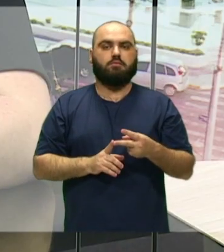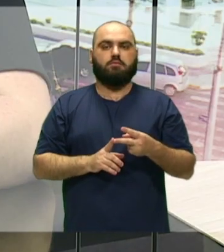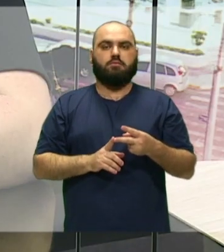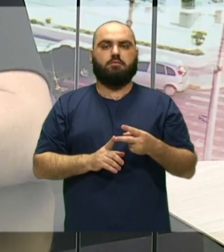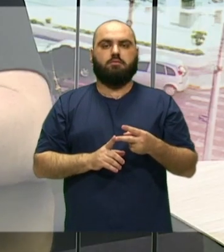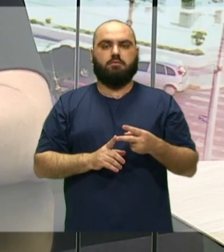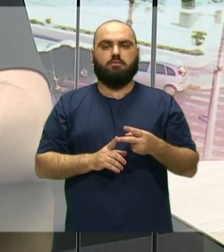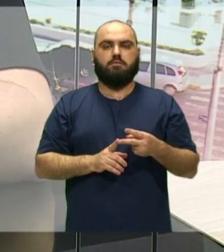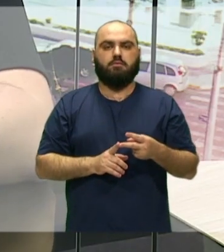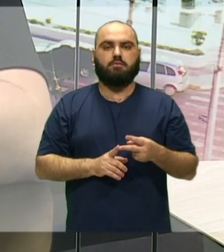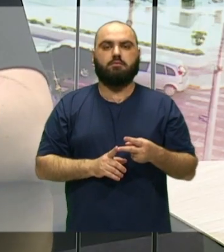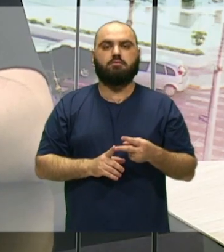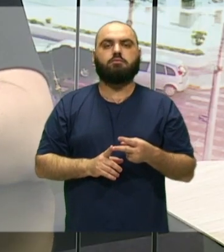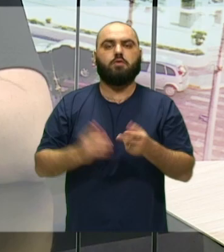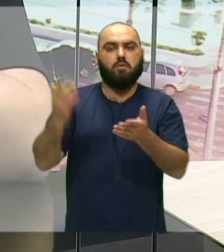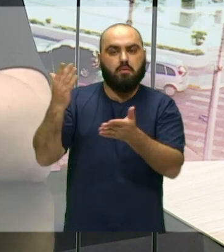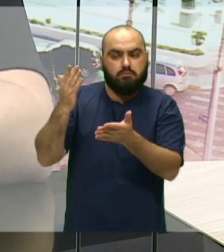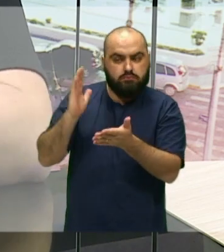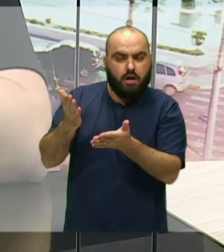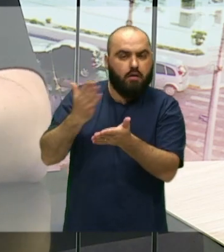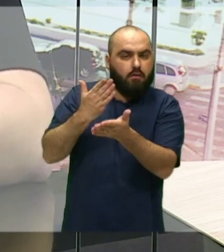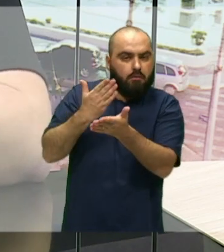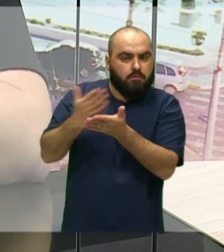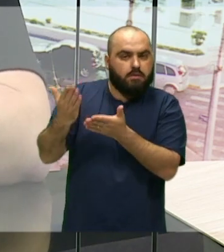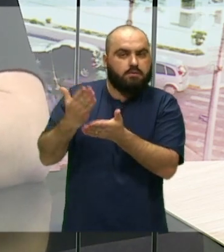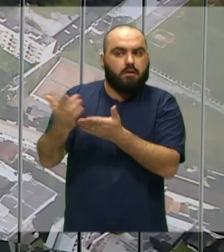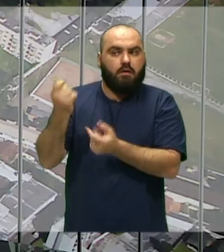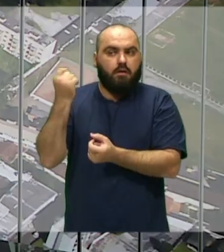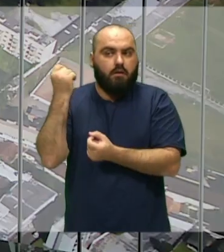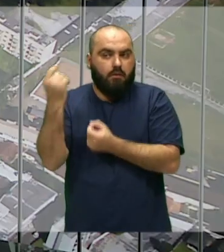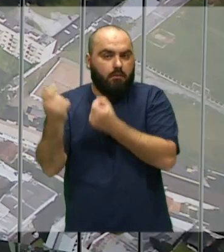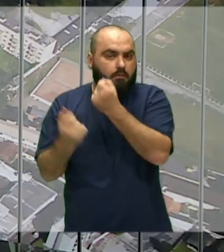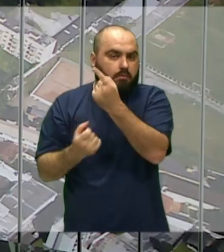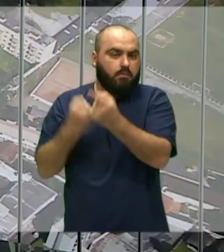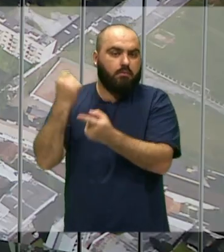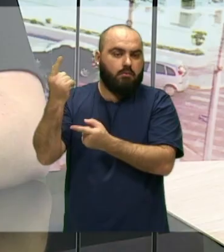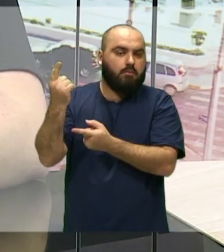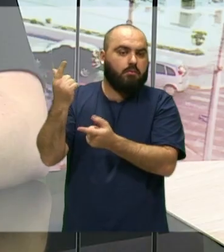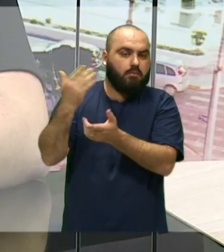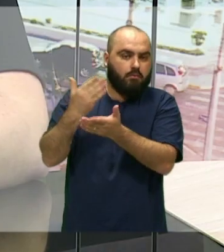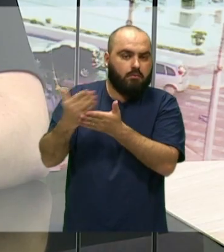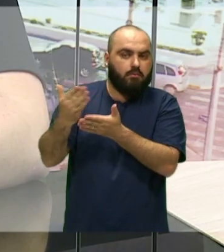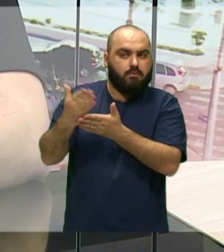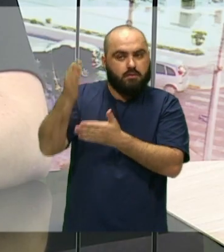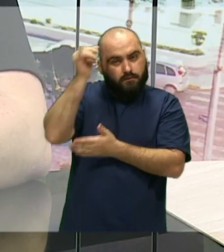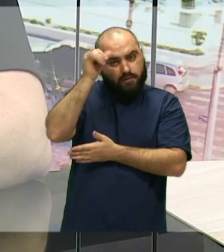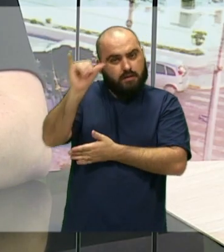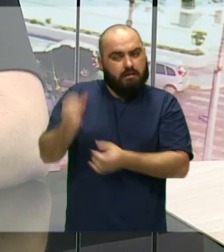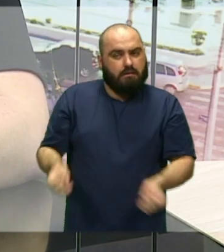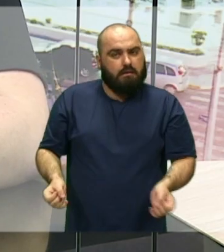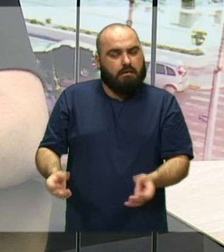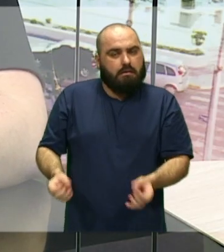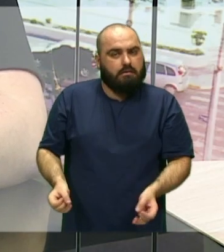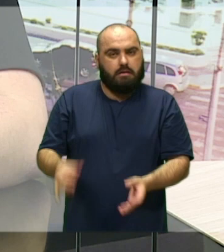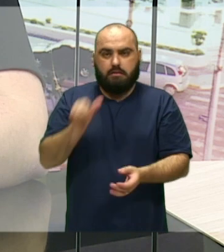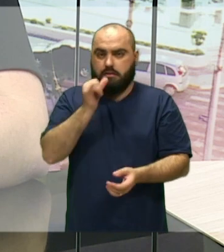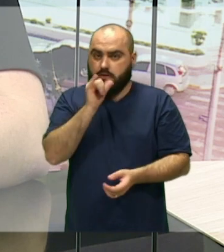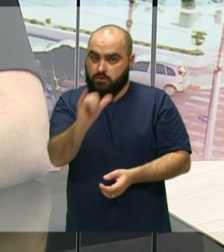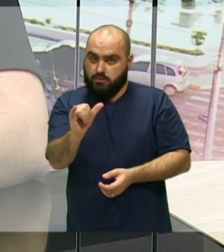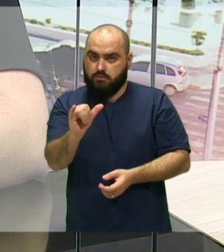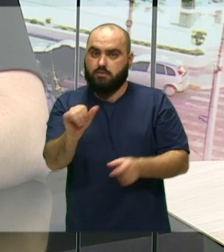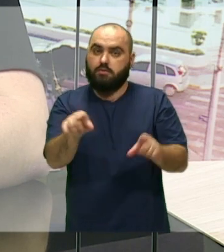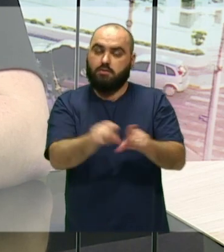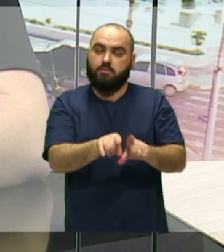ah começado algum algumas coisas paraa economia de de energia elétrica e também a